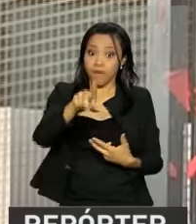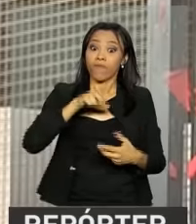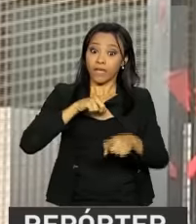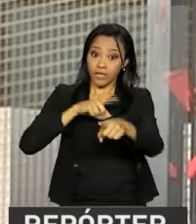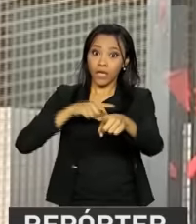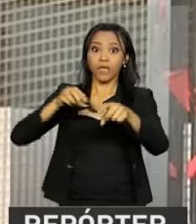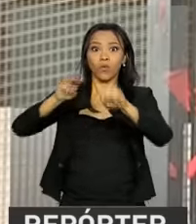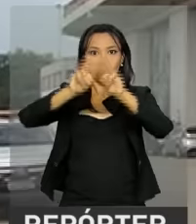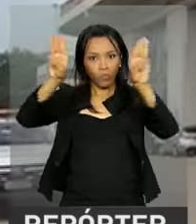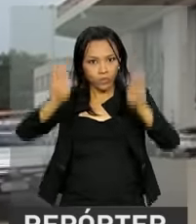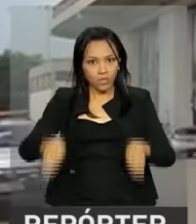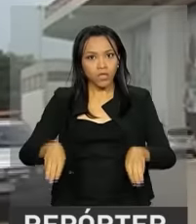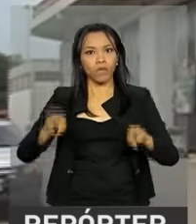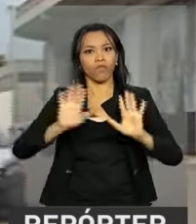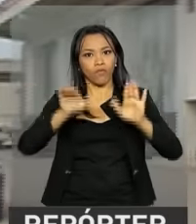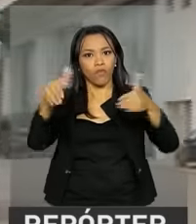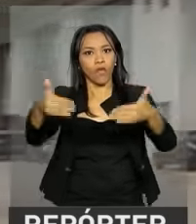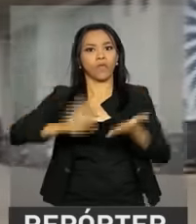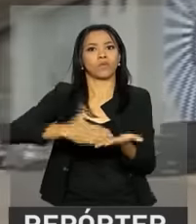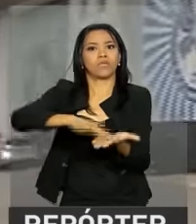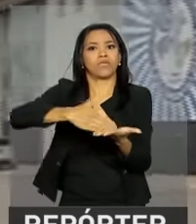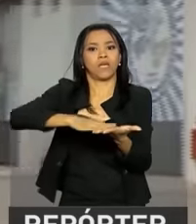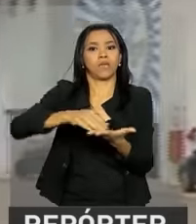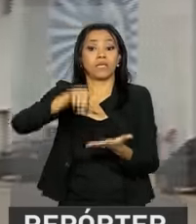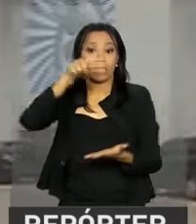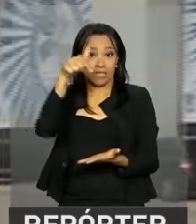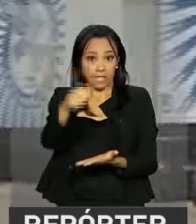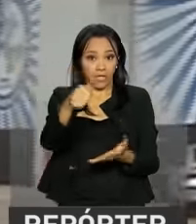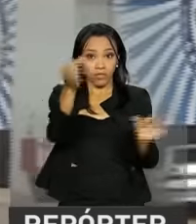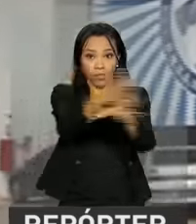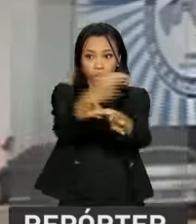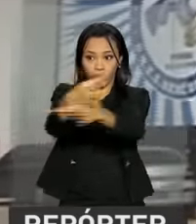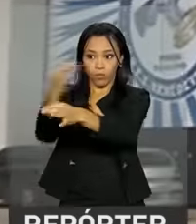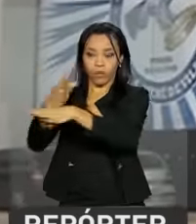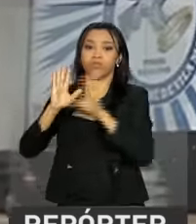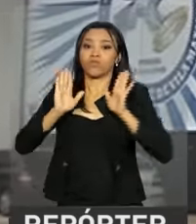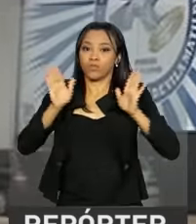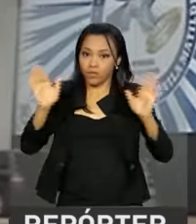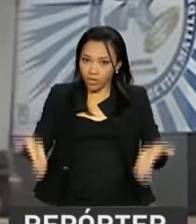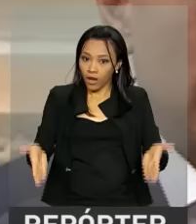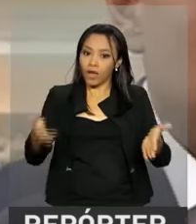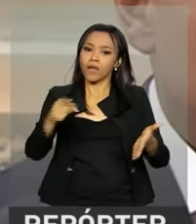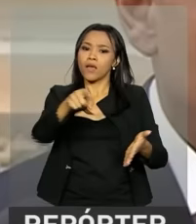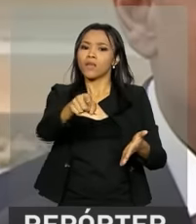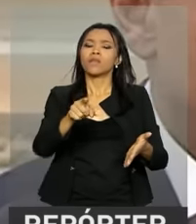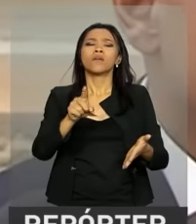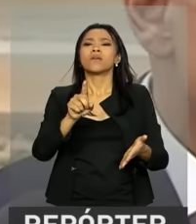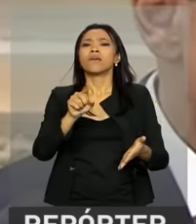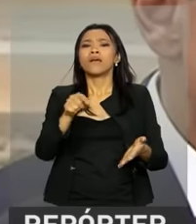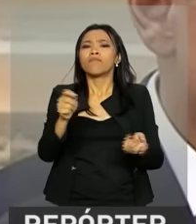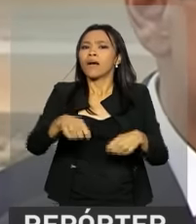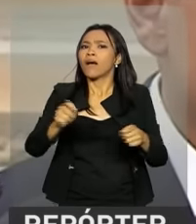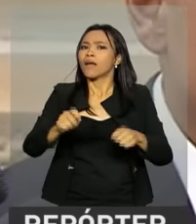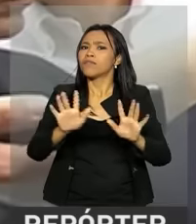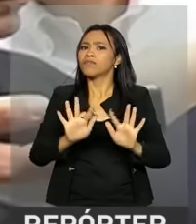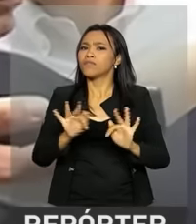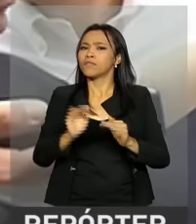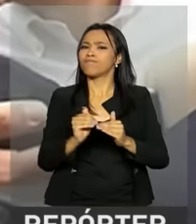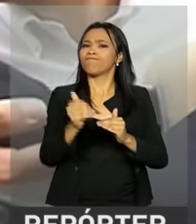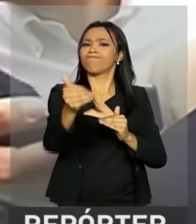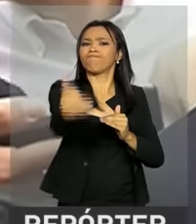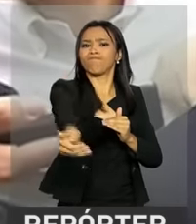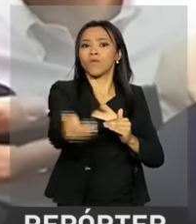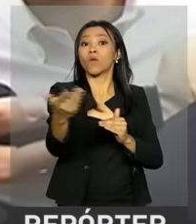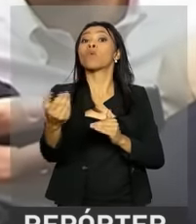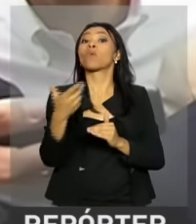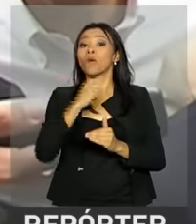ao samba e 14 galpões sete já estão prontos a finalização só será possível segundo o Prefeito João Dória Júnior